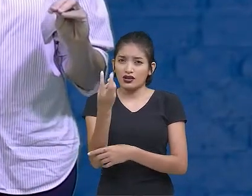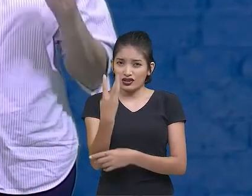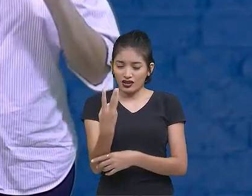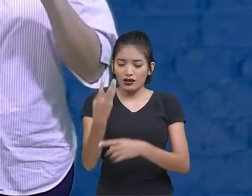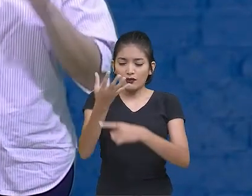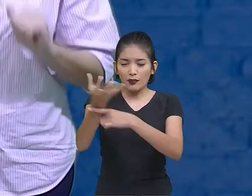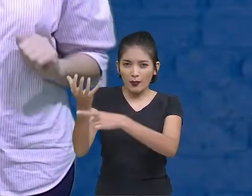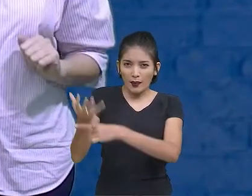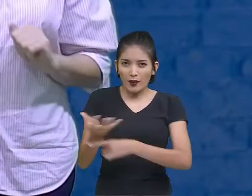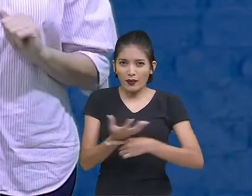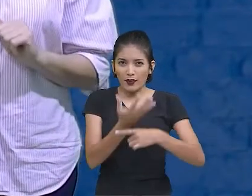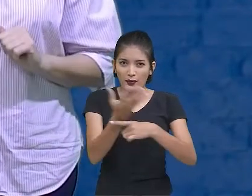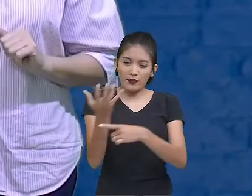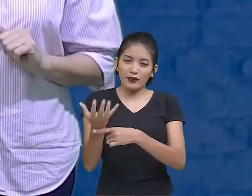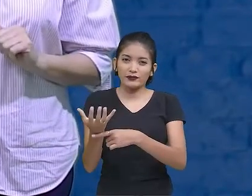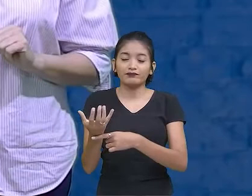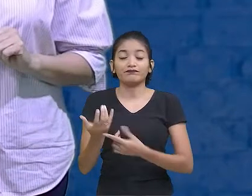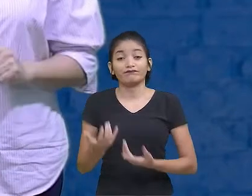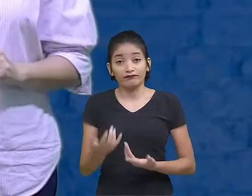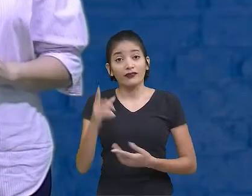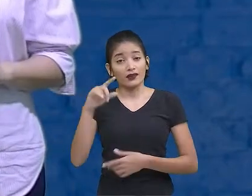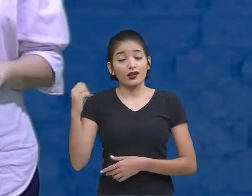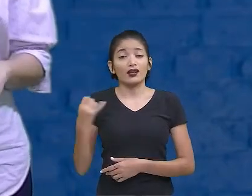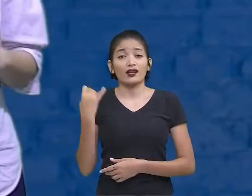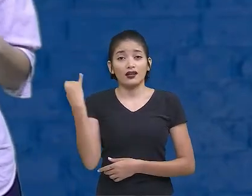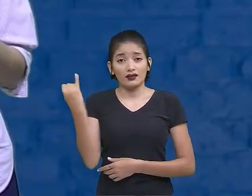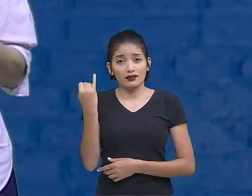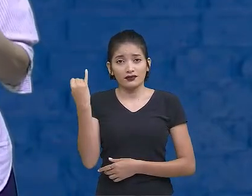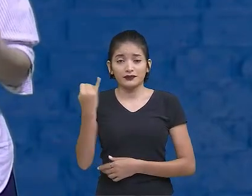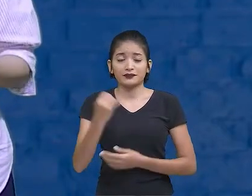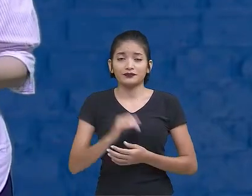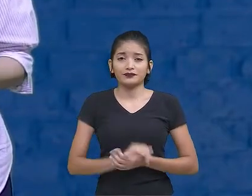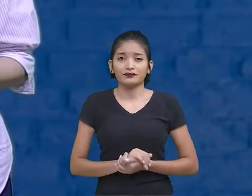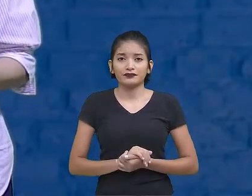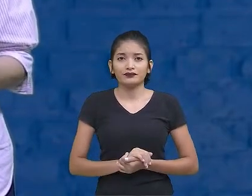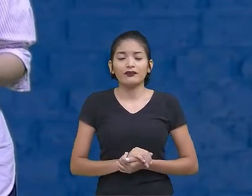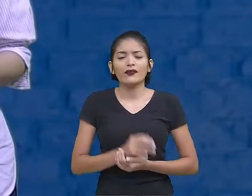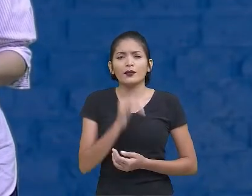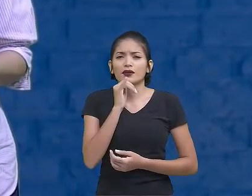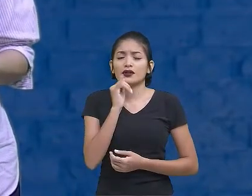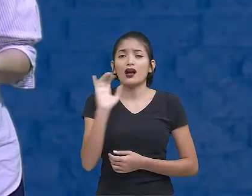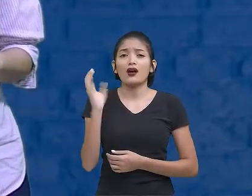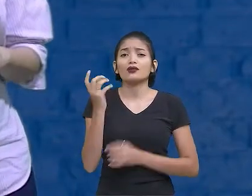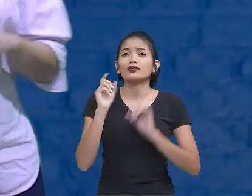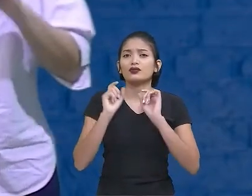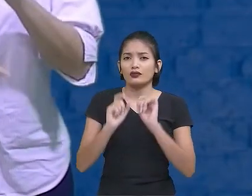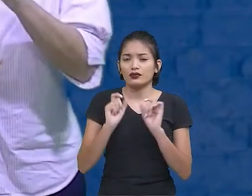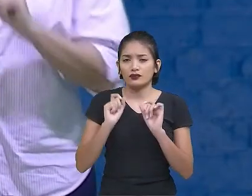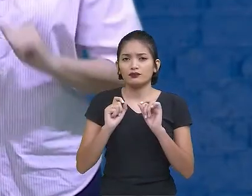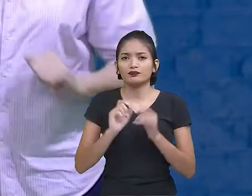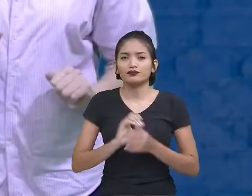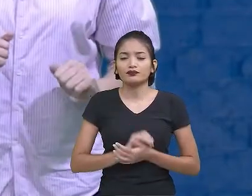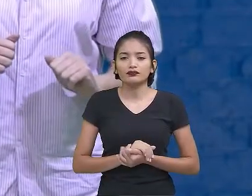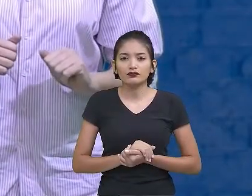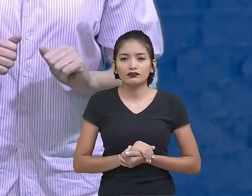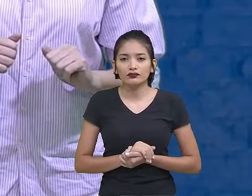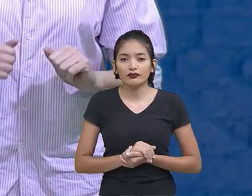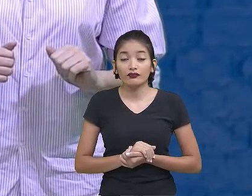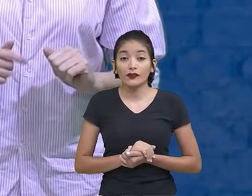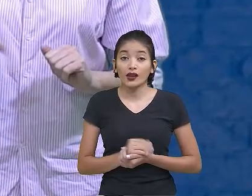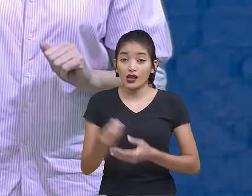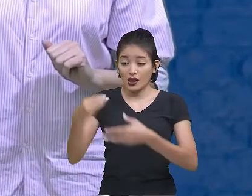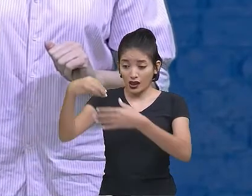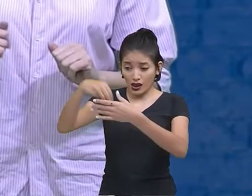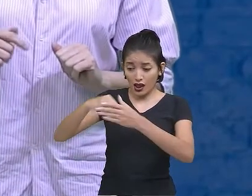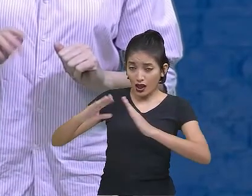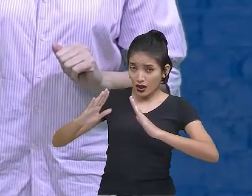peneiras? Olha, gente, isso é muito importante, sabia? Porque o que acontece? Até dentro de casa,